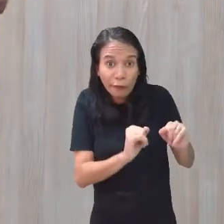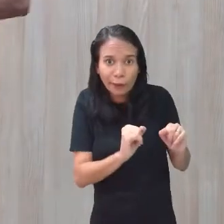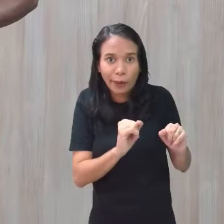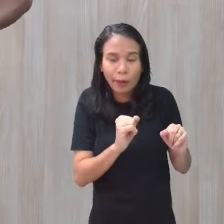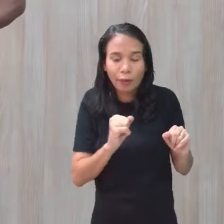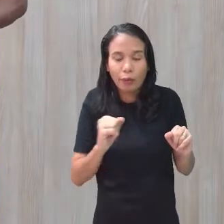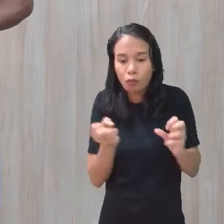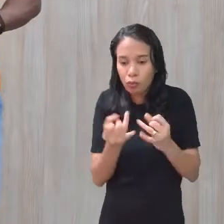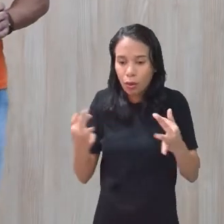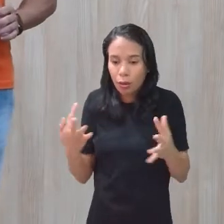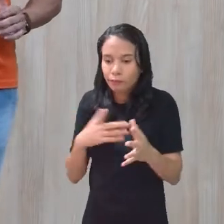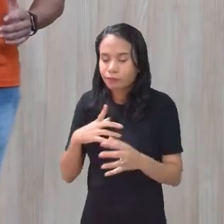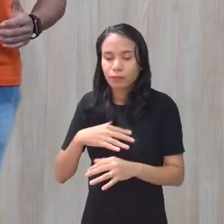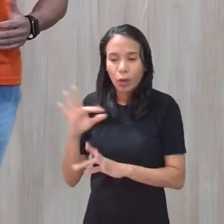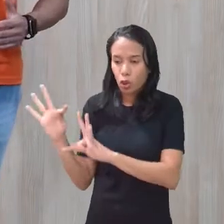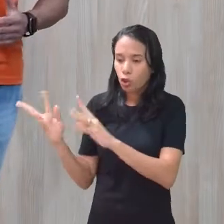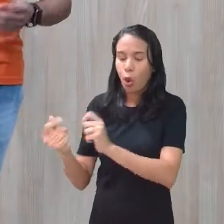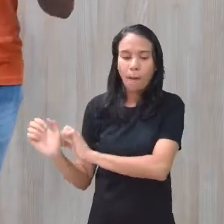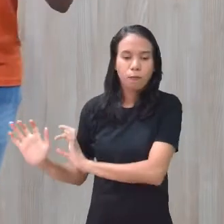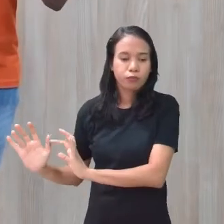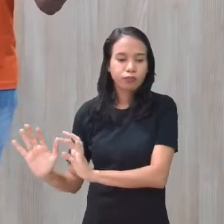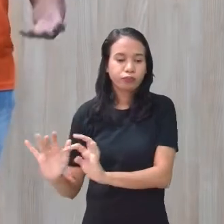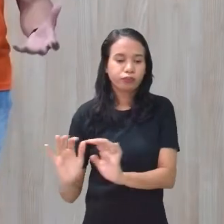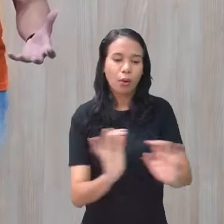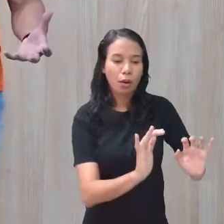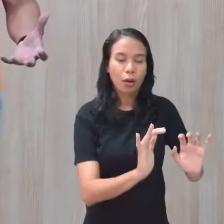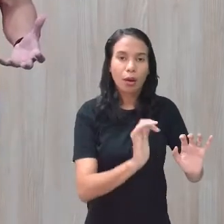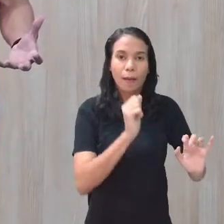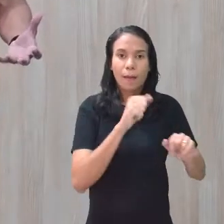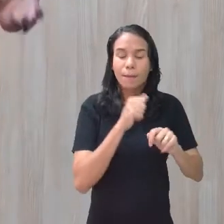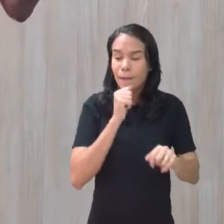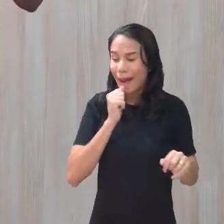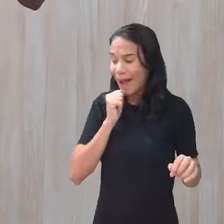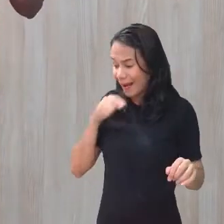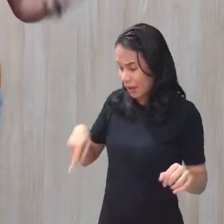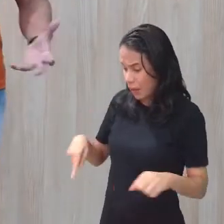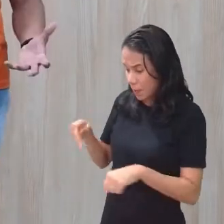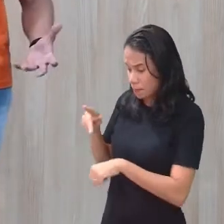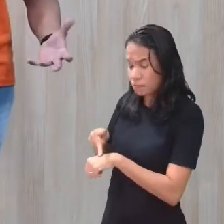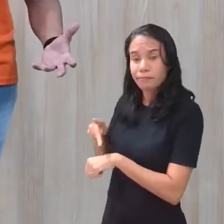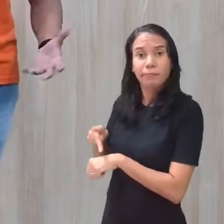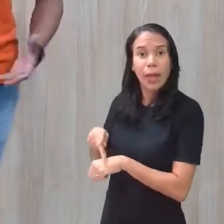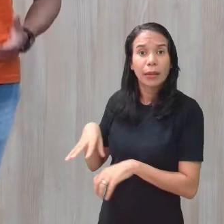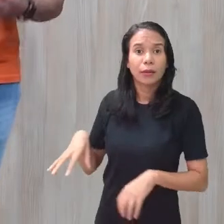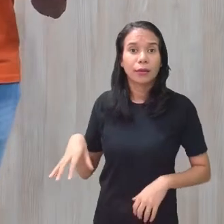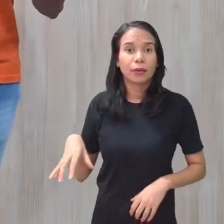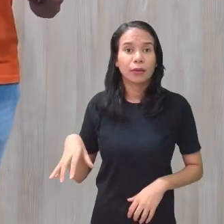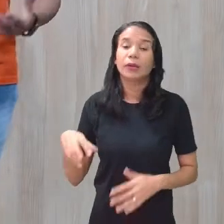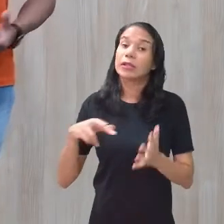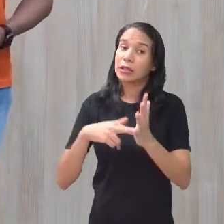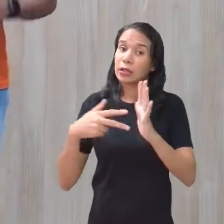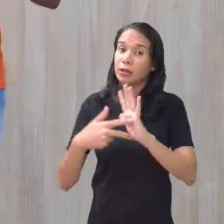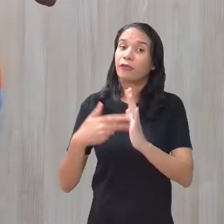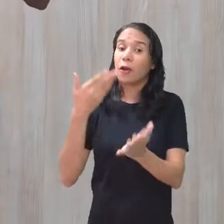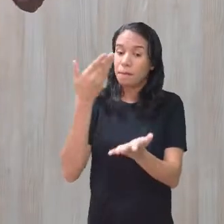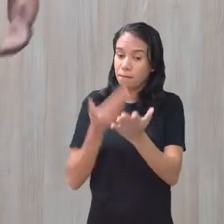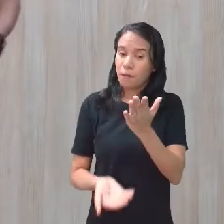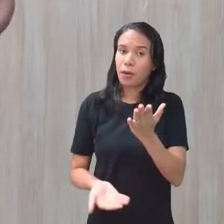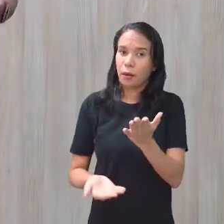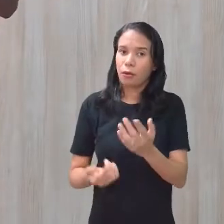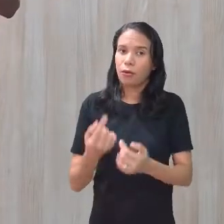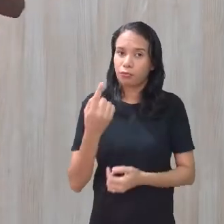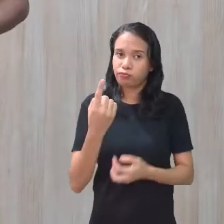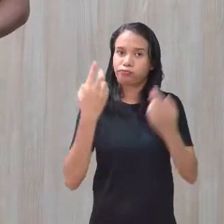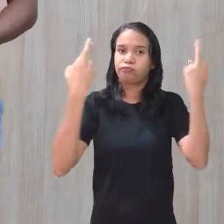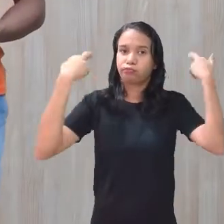final passasse aí todas as ovelhas, sobrasse alguma pedra no primeiro saco, é porque